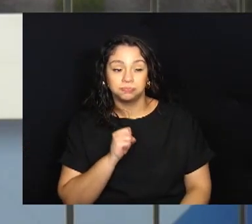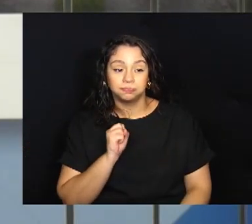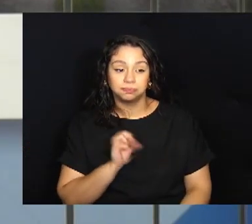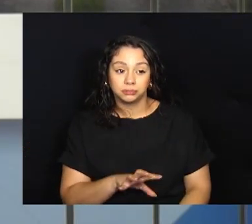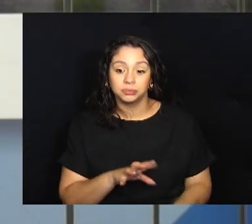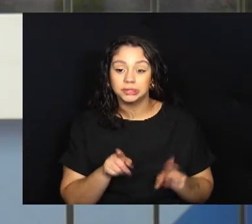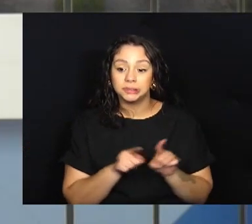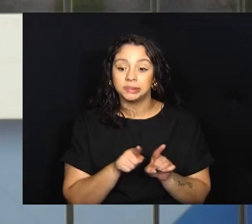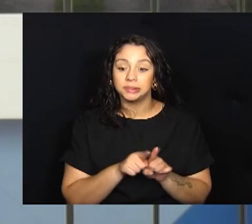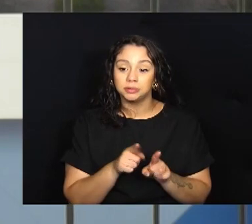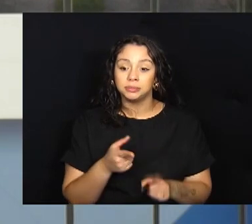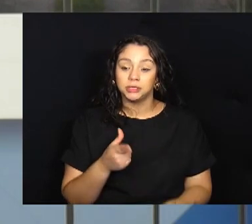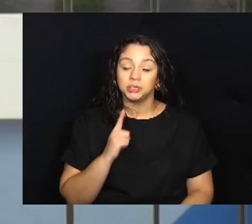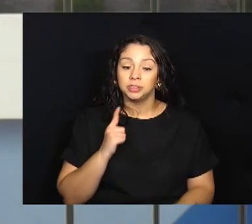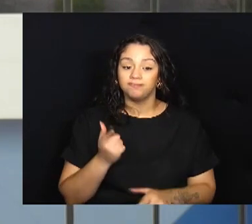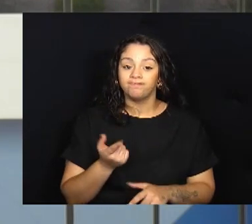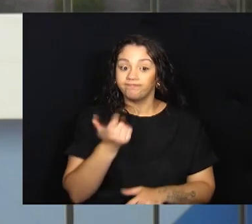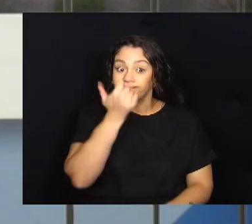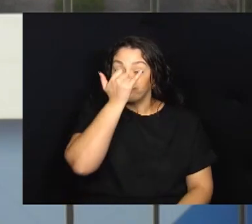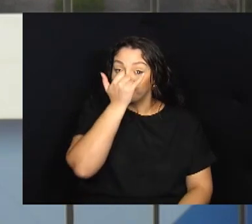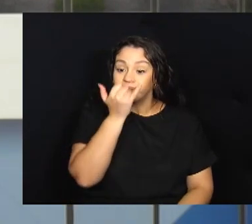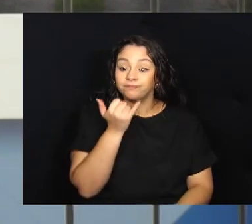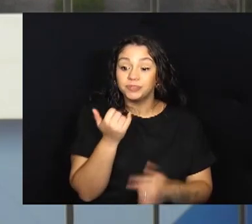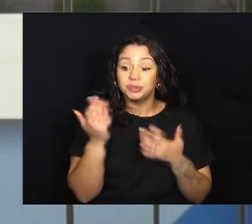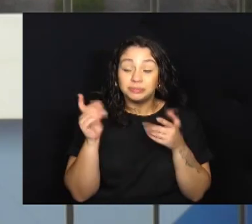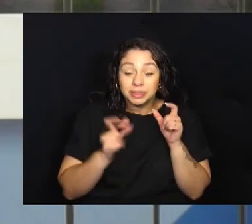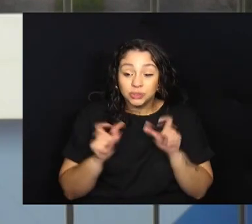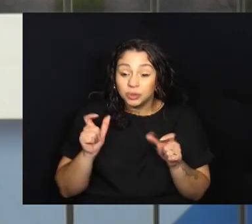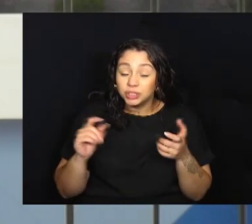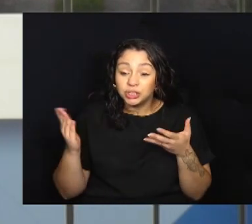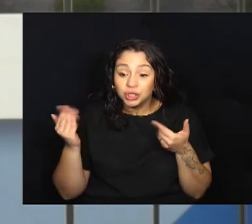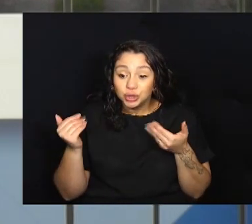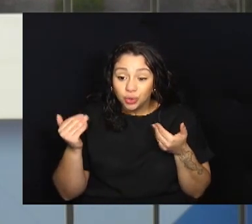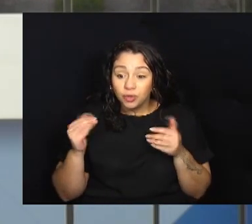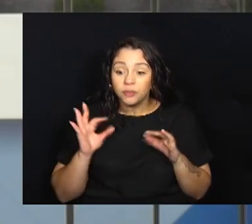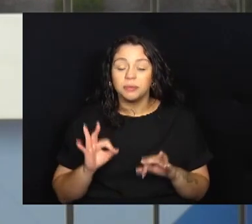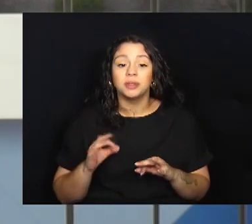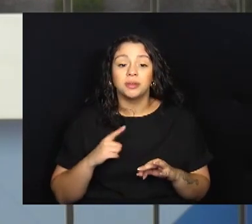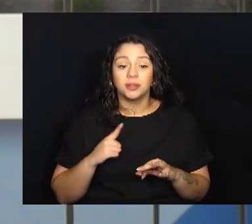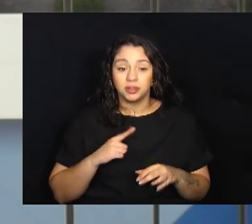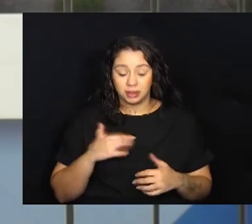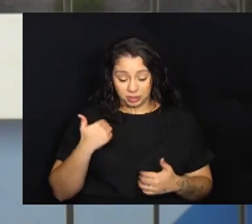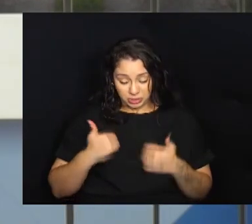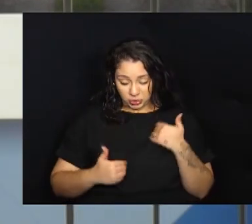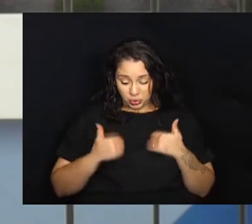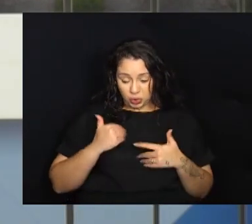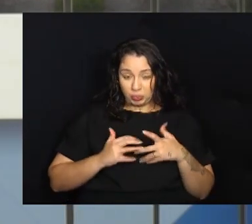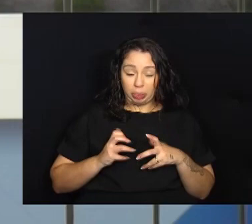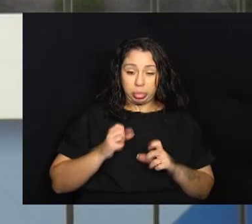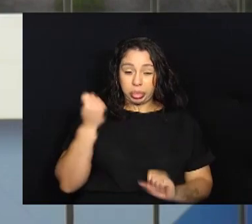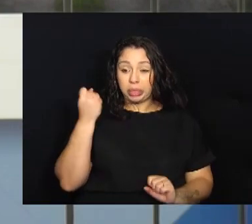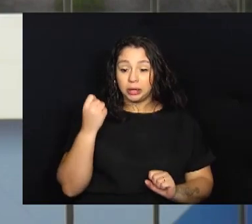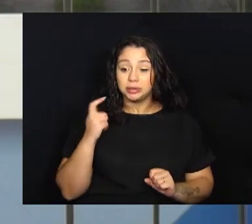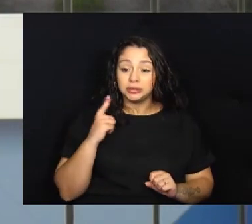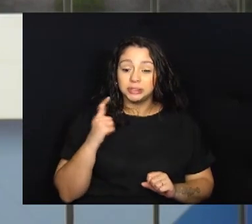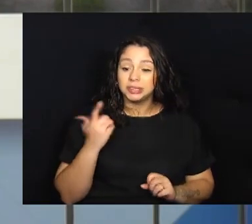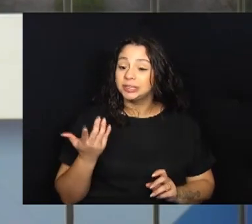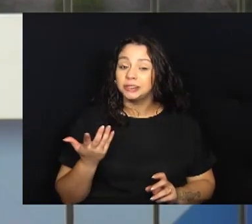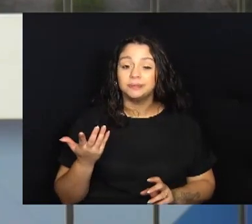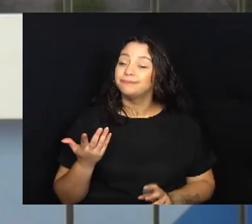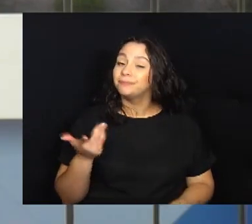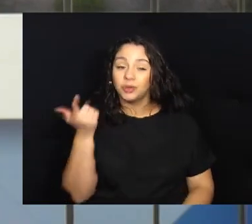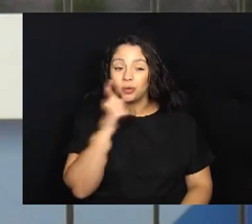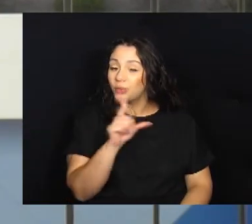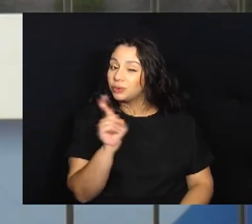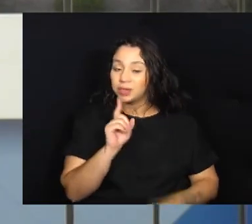de acidentes de pessoas que, com muitos jovens, acabam tendo o seu corpo arrebentado e aí acabam não conseguindo exercer